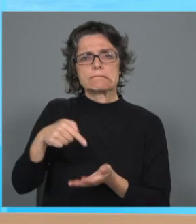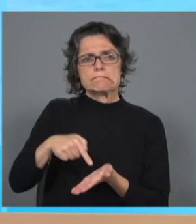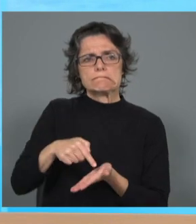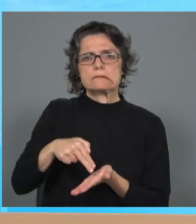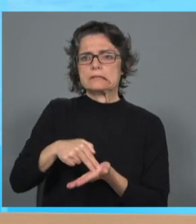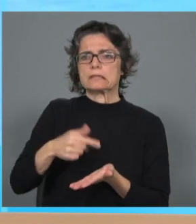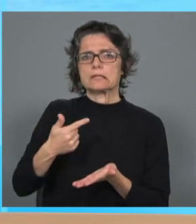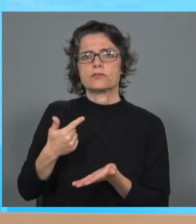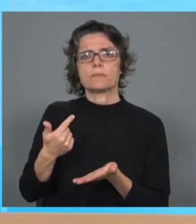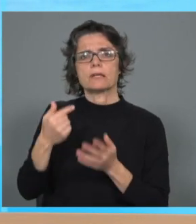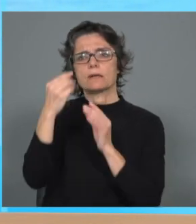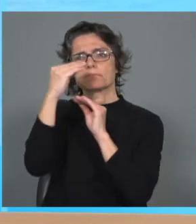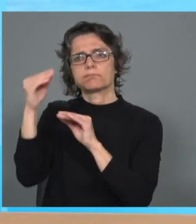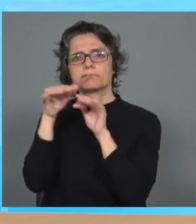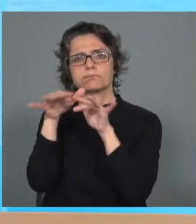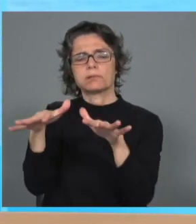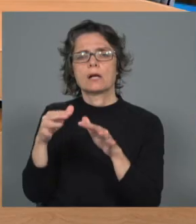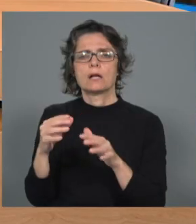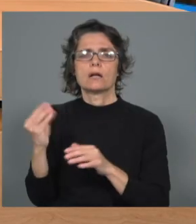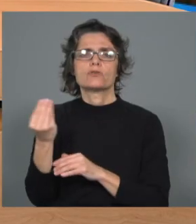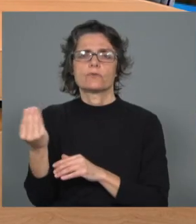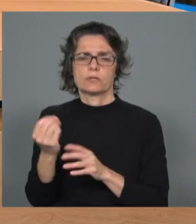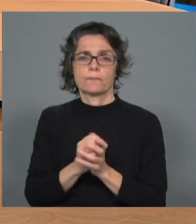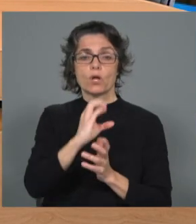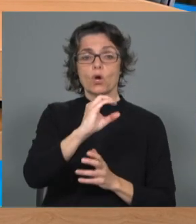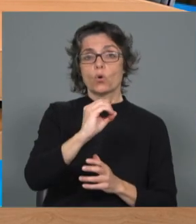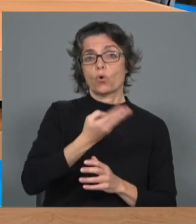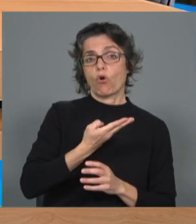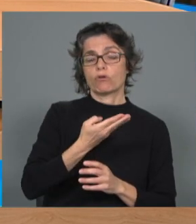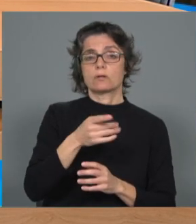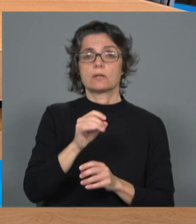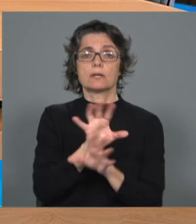juvenil. E o COD é também um bocadinho aqui